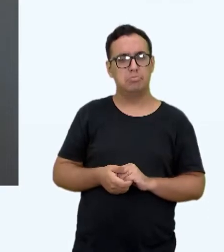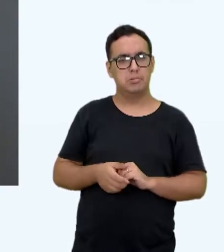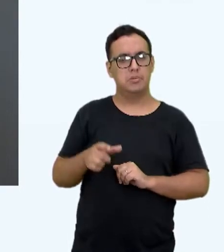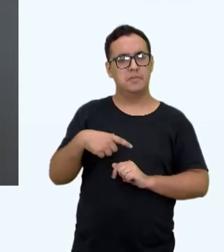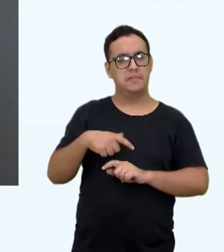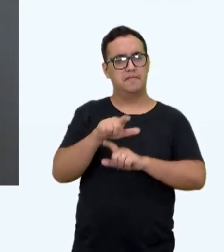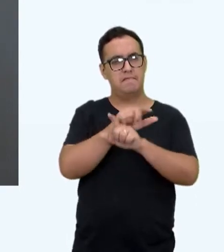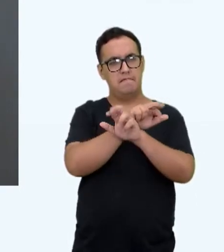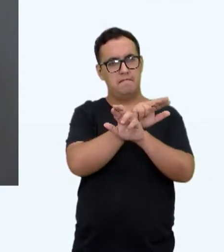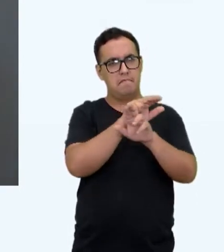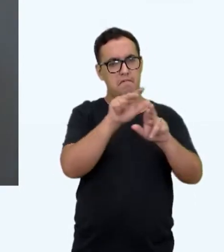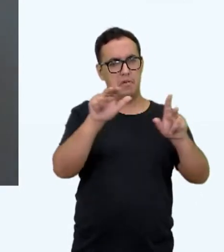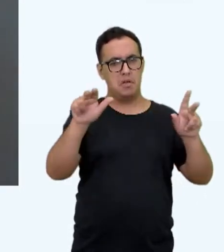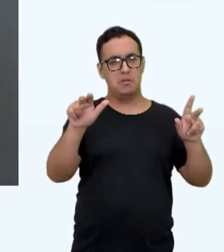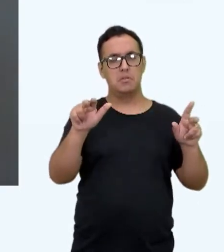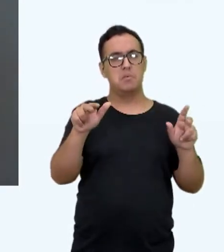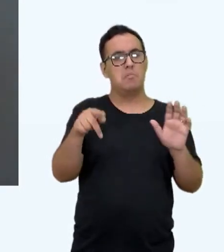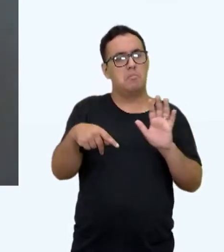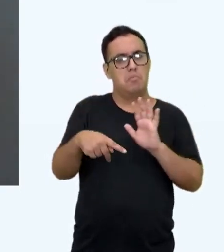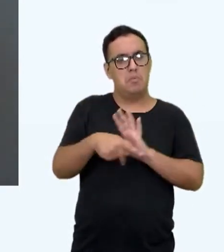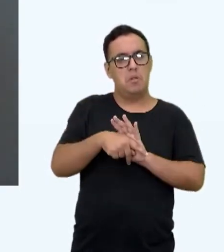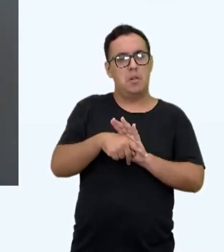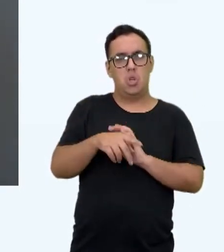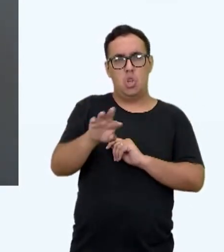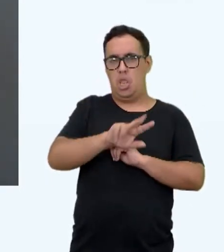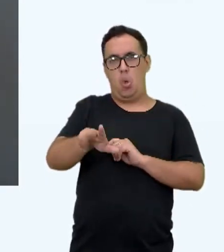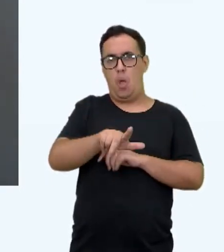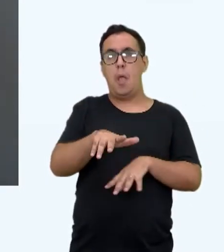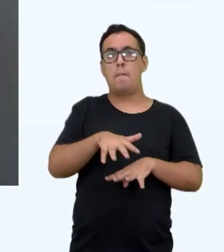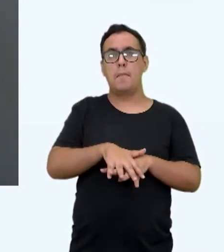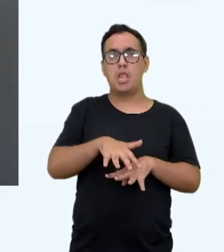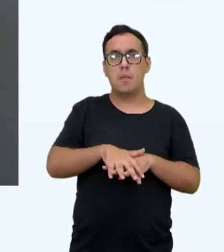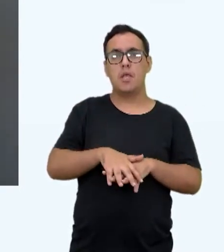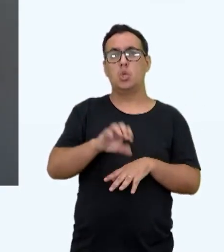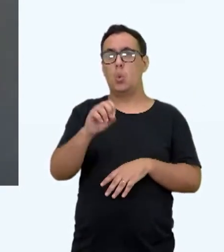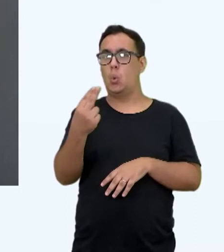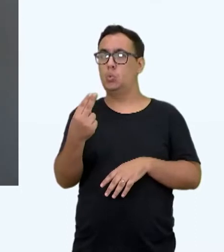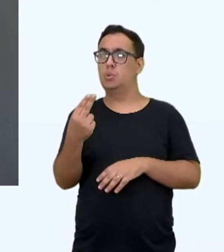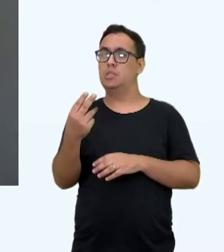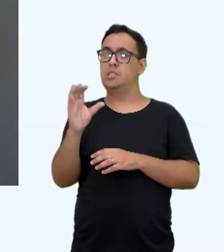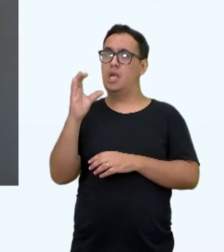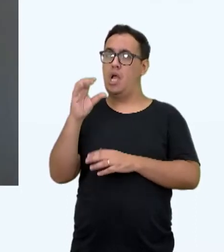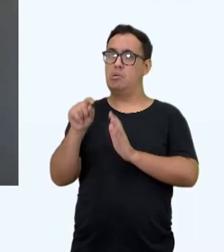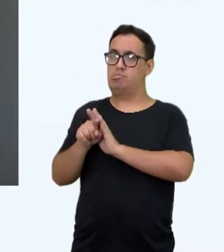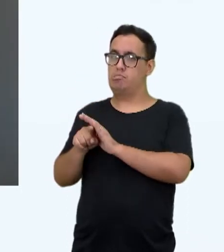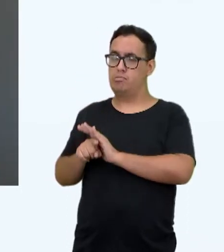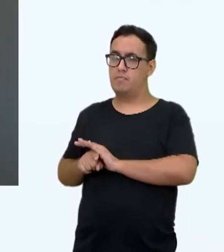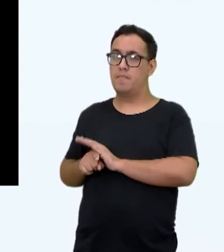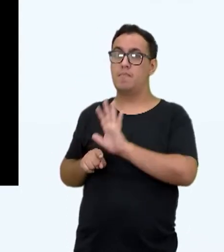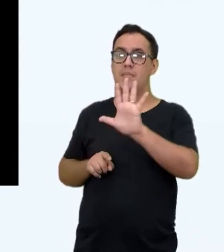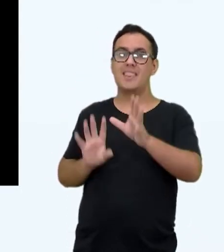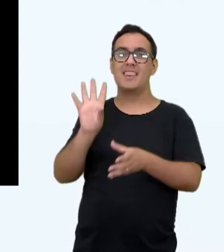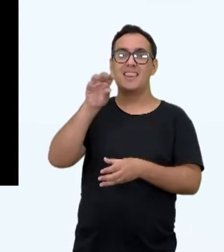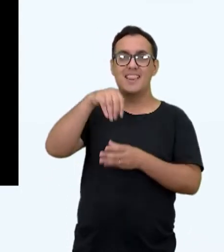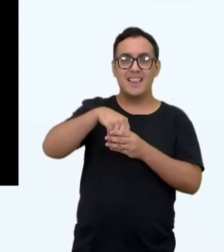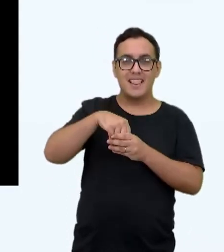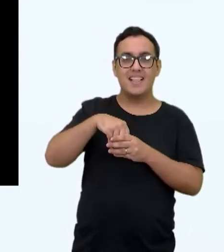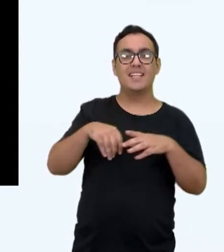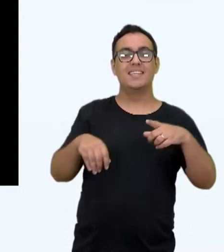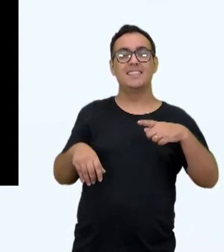coisas que não são chamadas matemática ou ciência, mas que têm na sua raiz